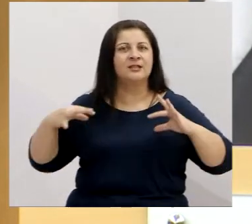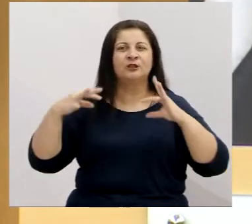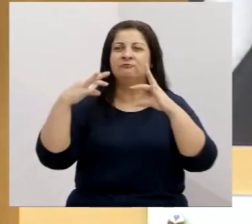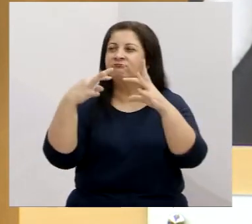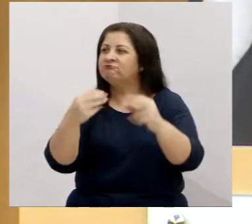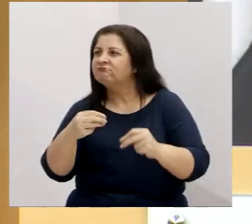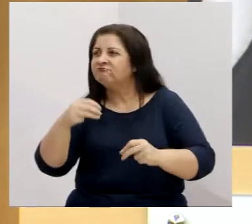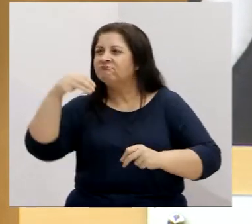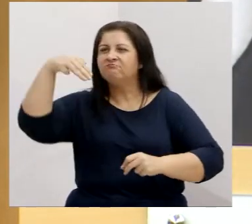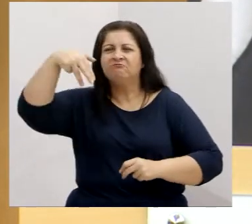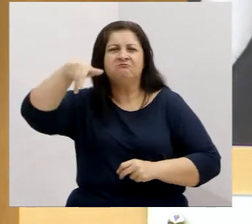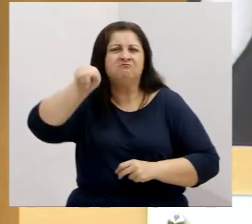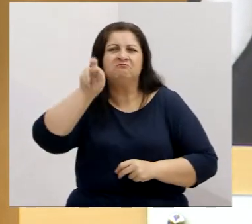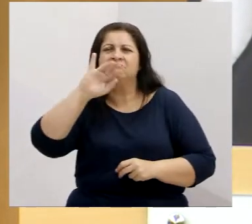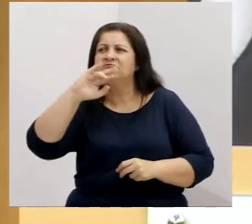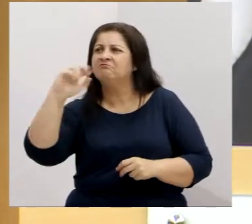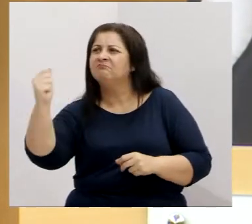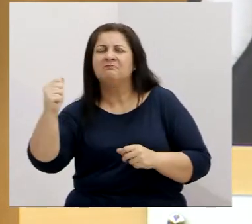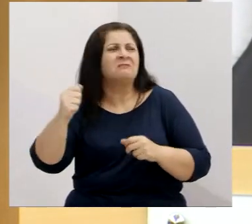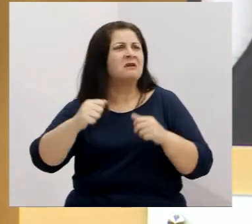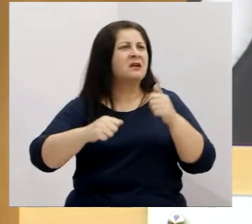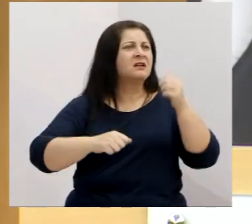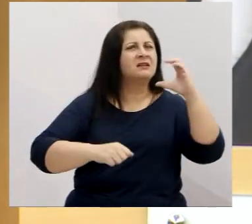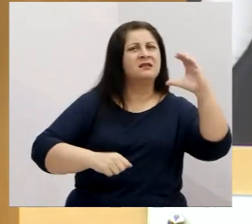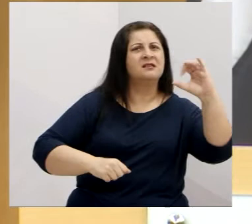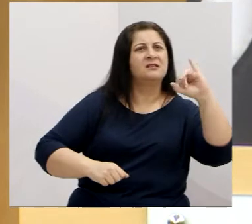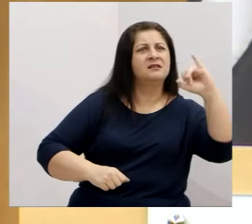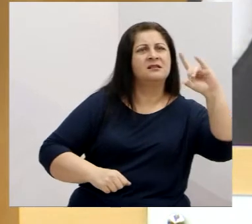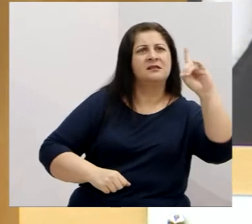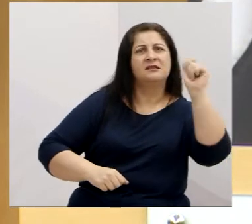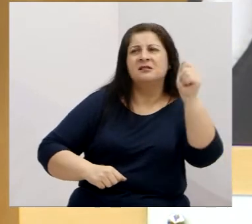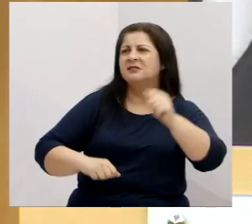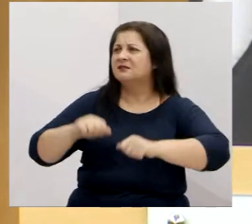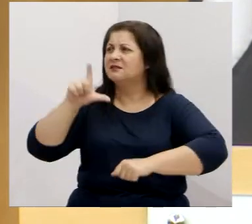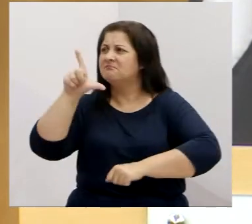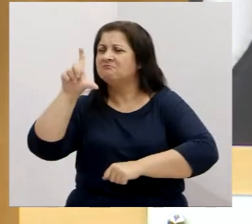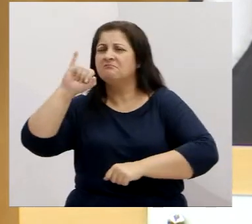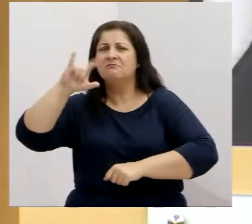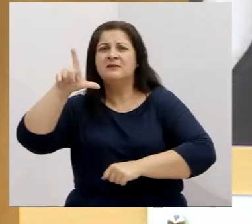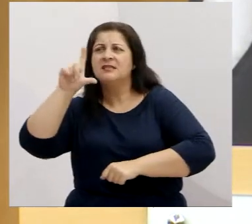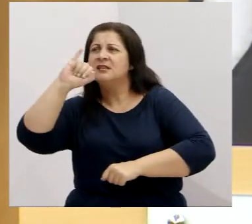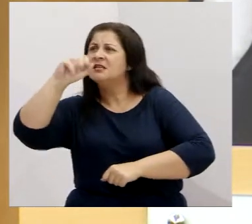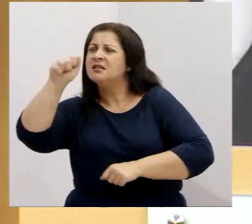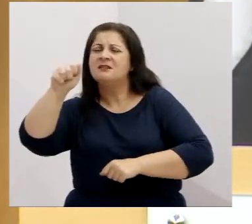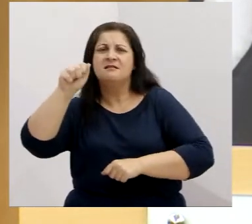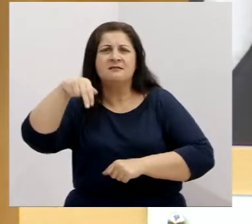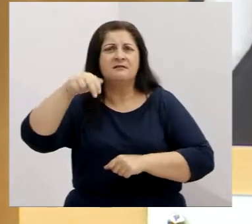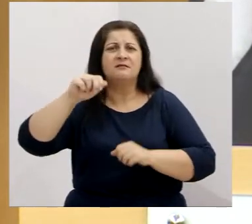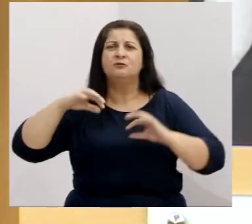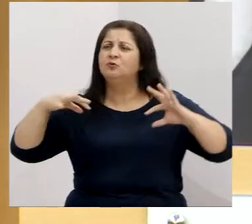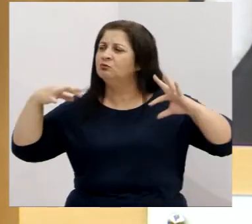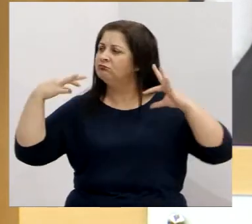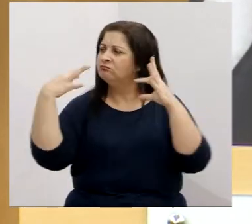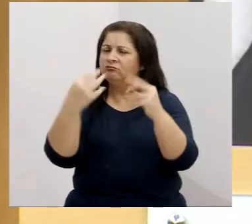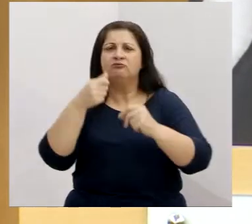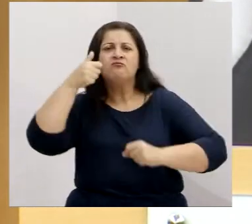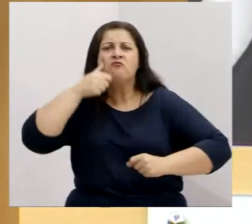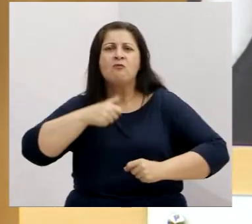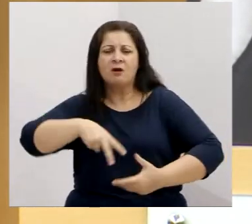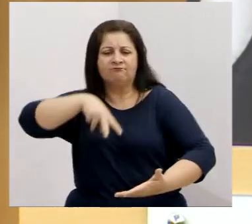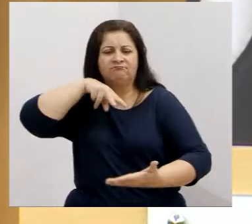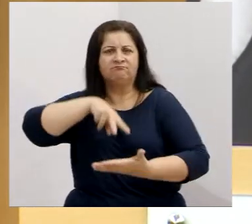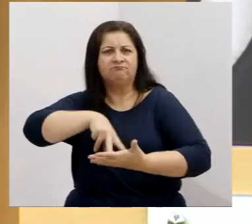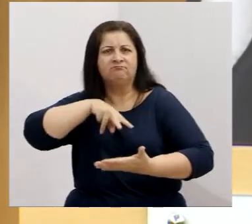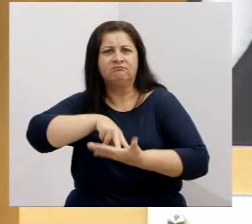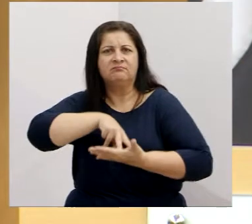as Marias todas as idas fernandas patrícias Williams todas sintam-se firmes e